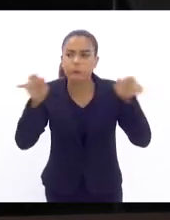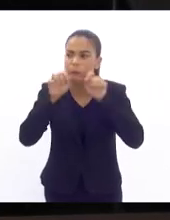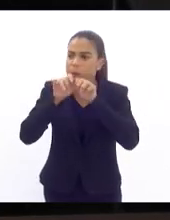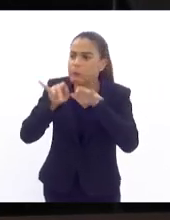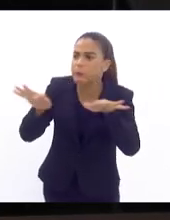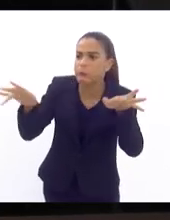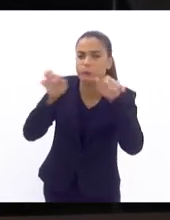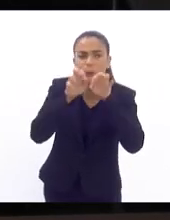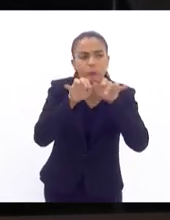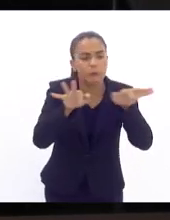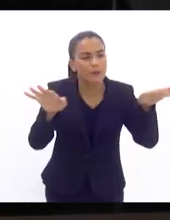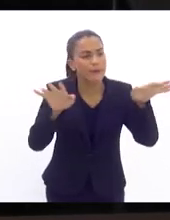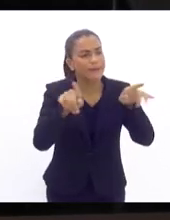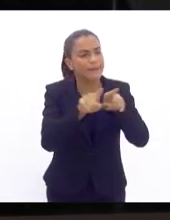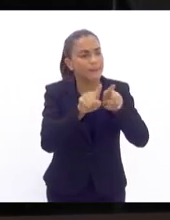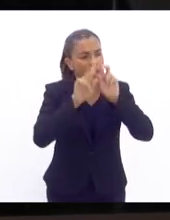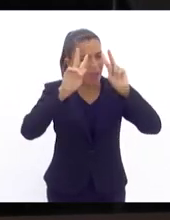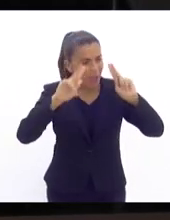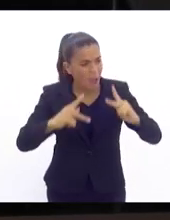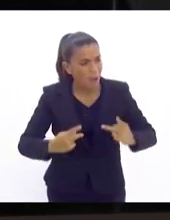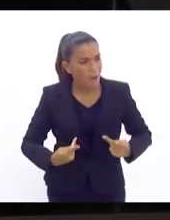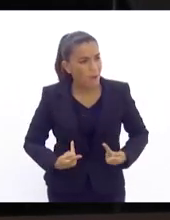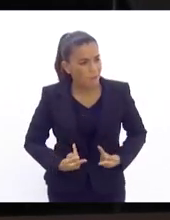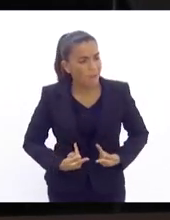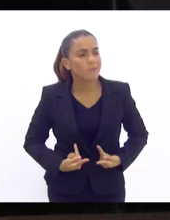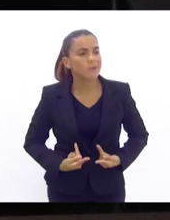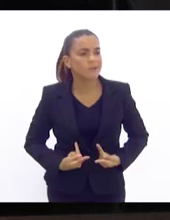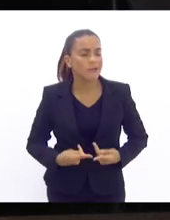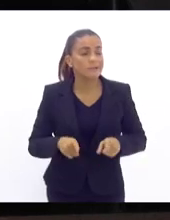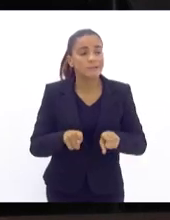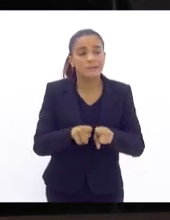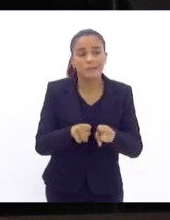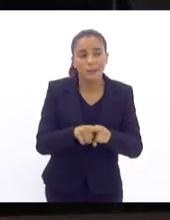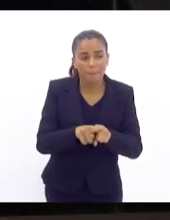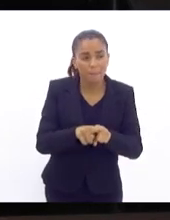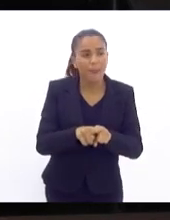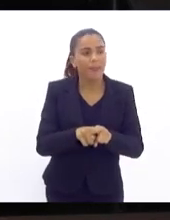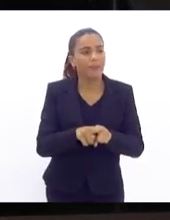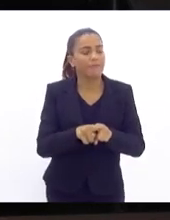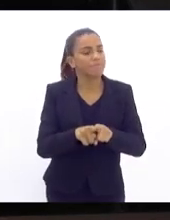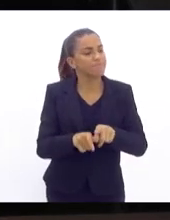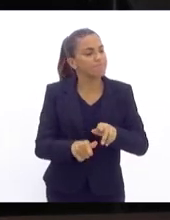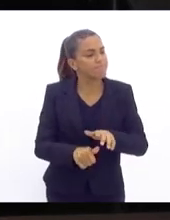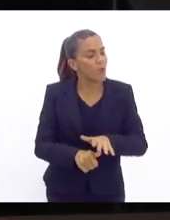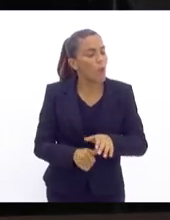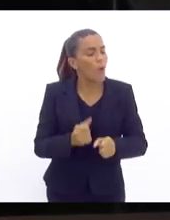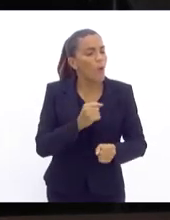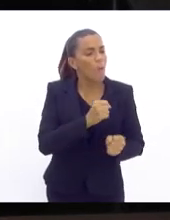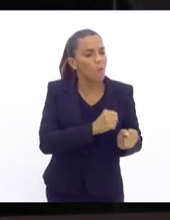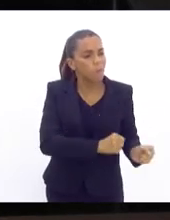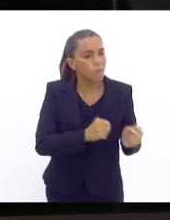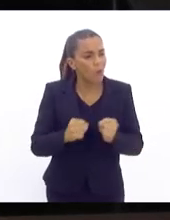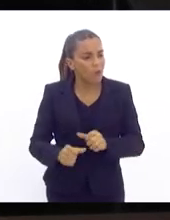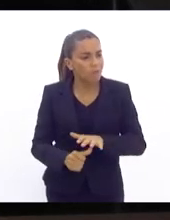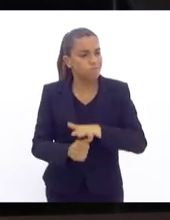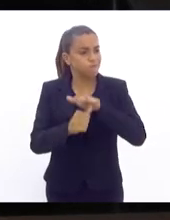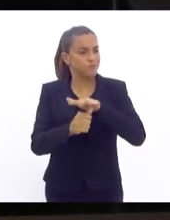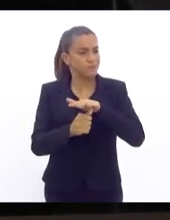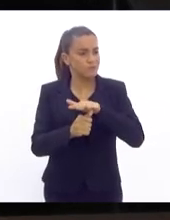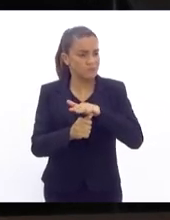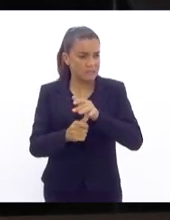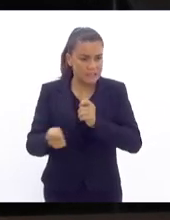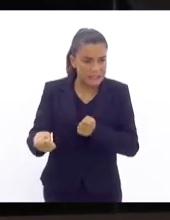Enquanto a humanidade, né, o poder detentor do controle, não entender